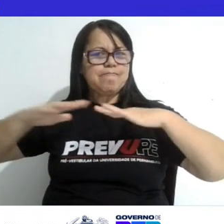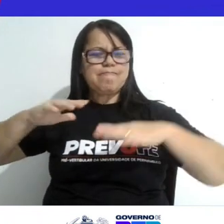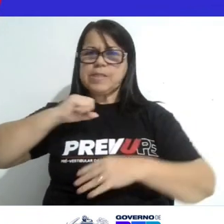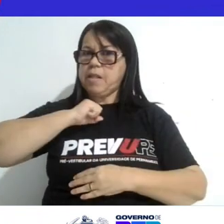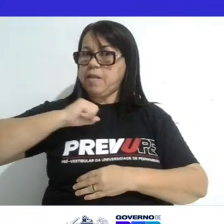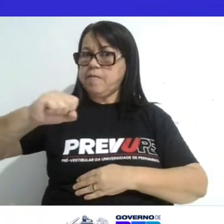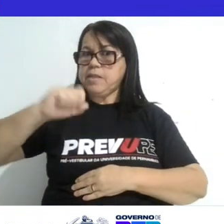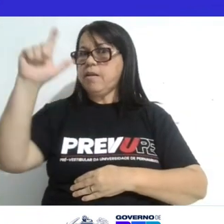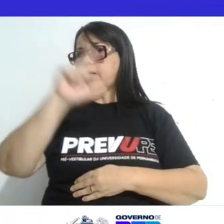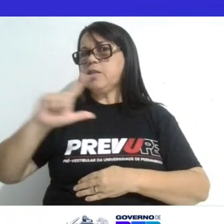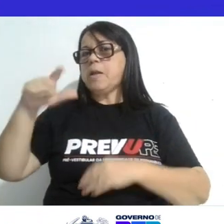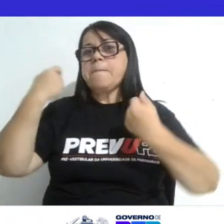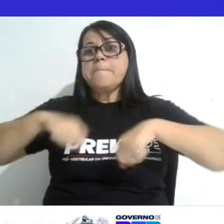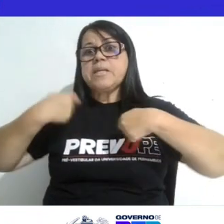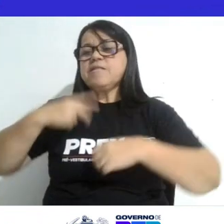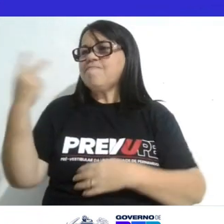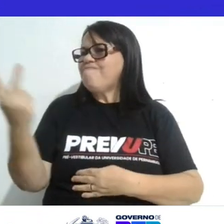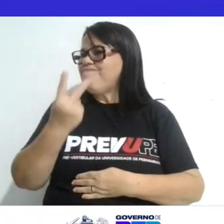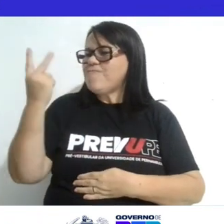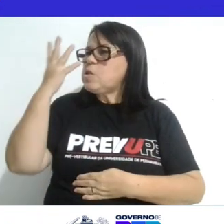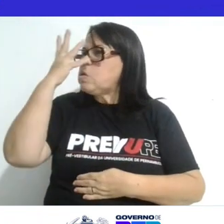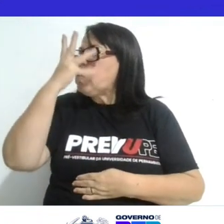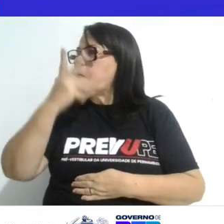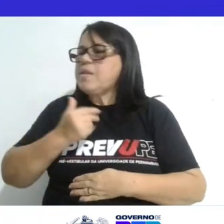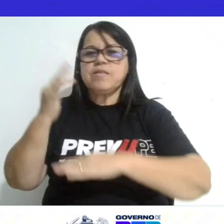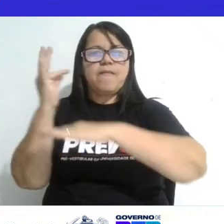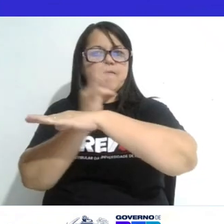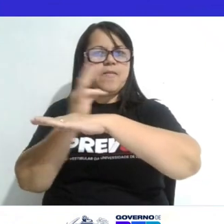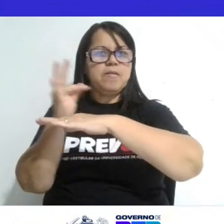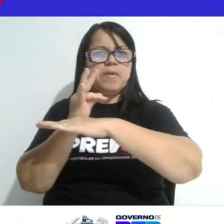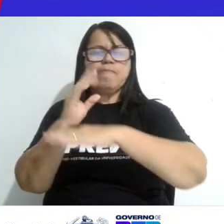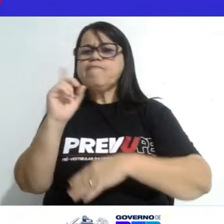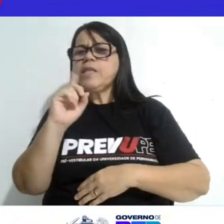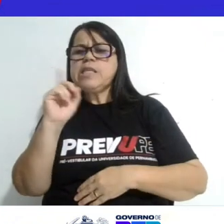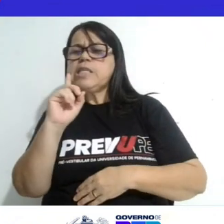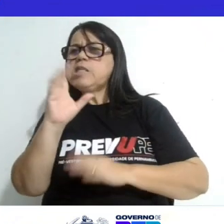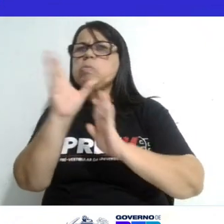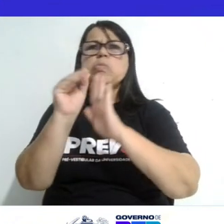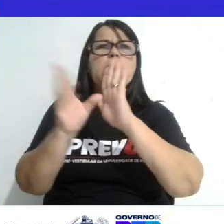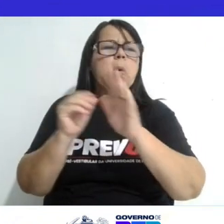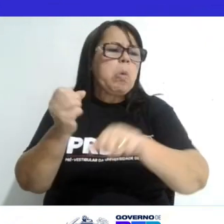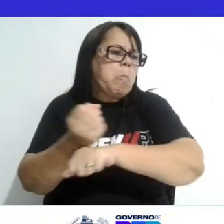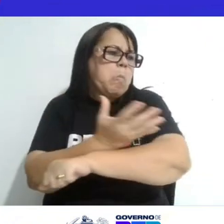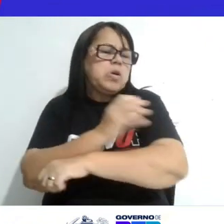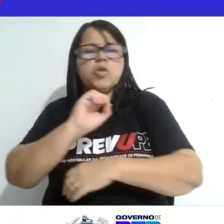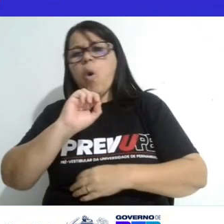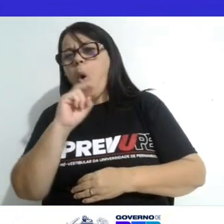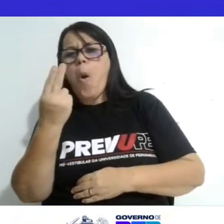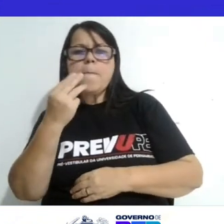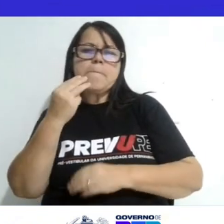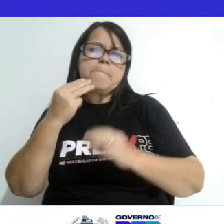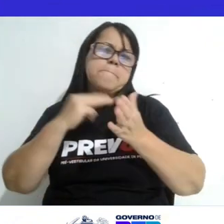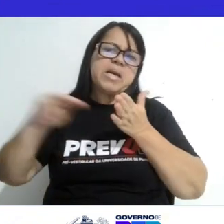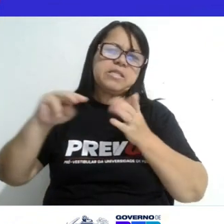literatura deveria ser valorizada pela sua beleza formal e não por seu conteúdo emocional ou por suas mensagens